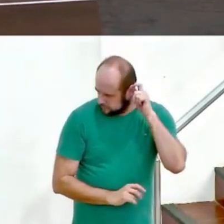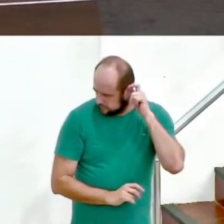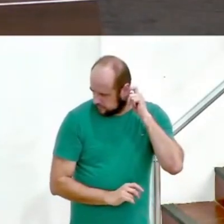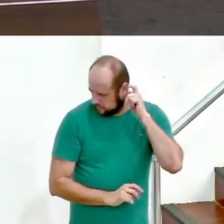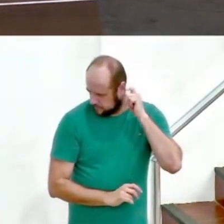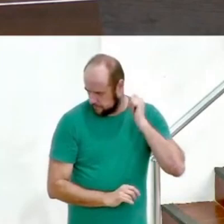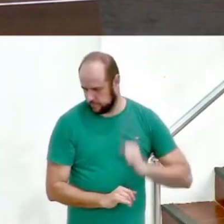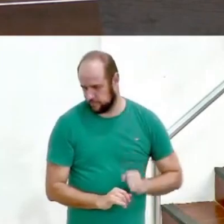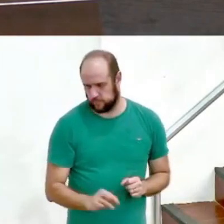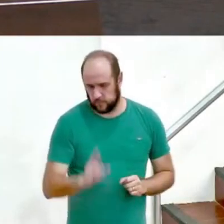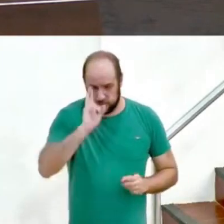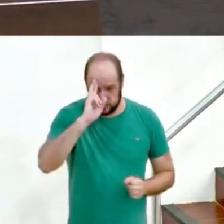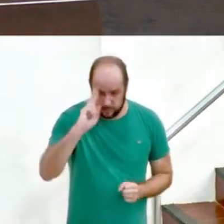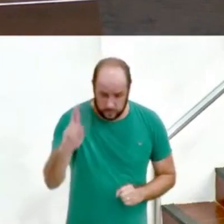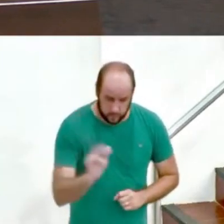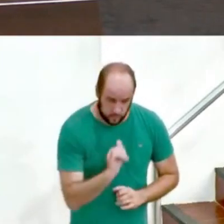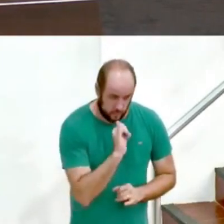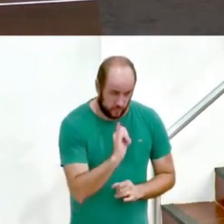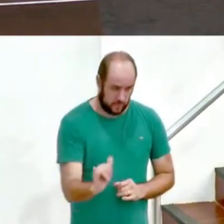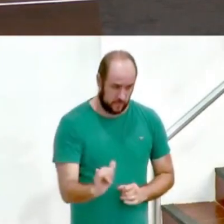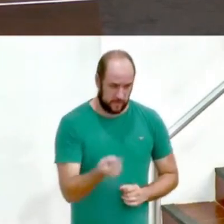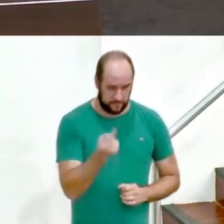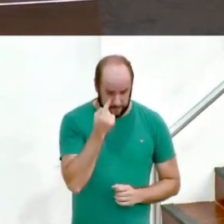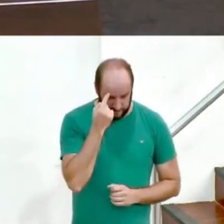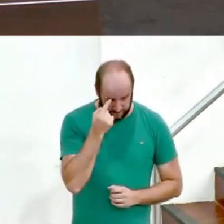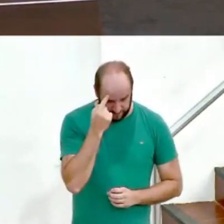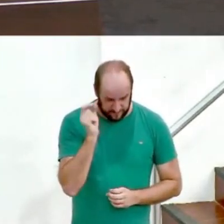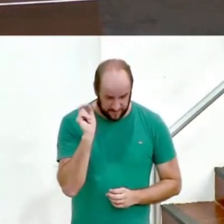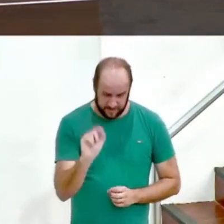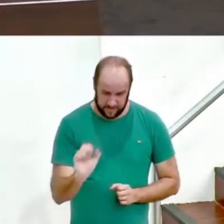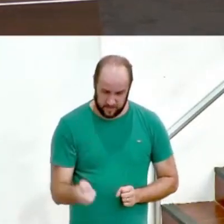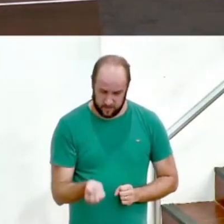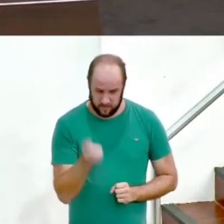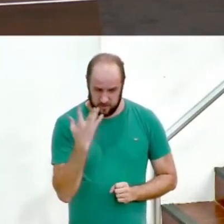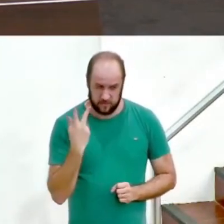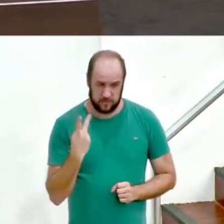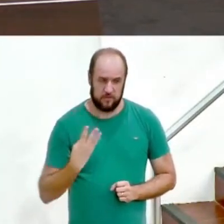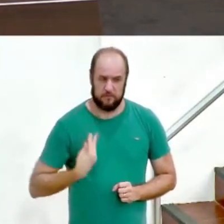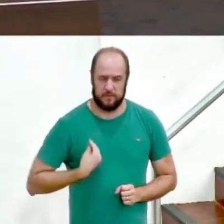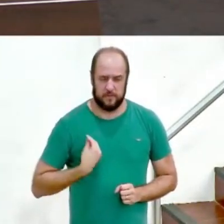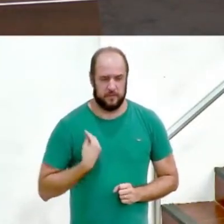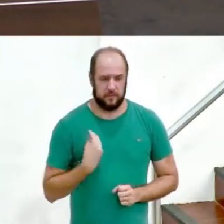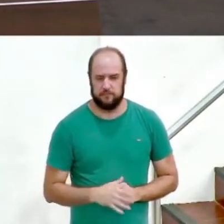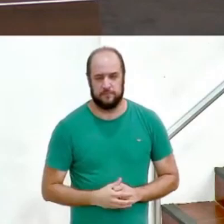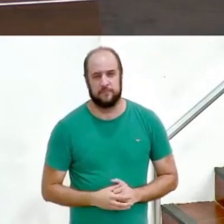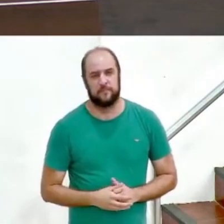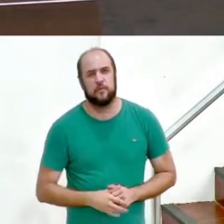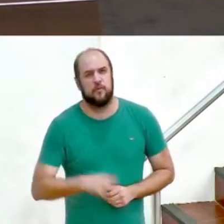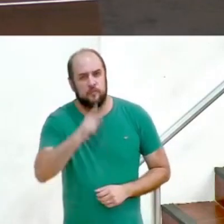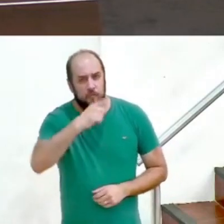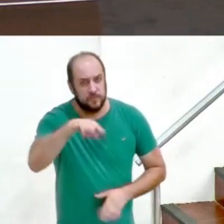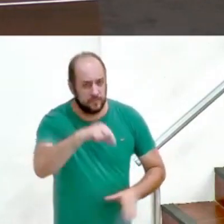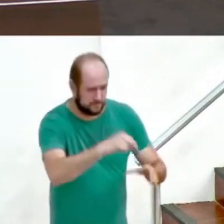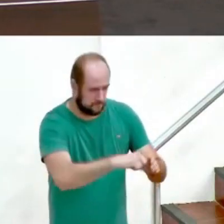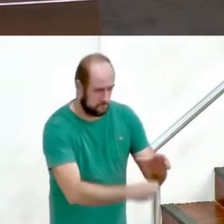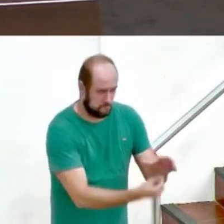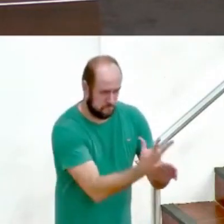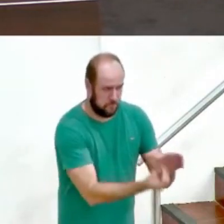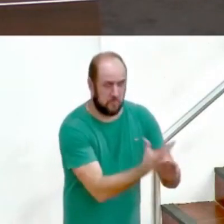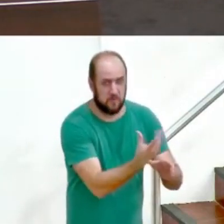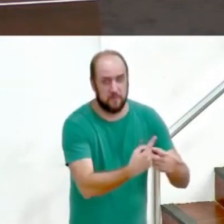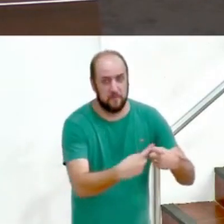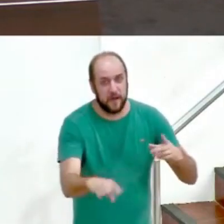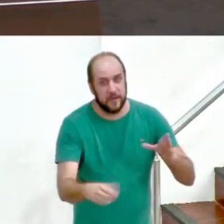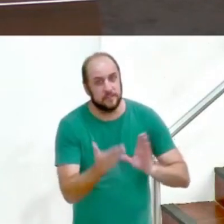Portanto, assim diz o Senhor dos Exércitos: considerem o que tem acontecido com vocês. Vocês semearam muito e colheram pouco.